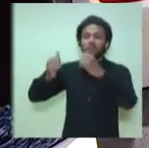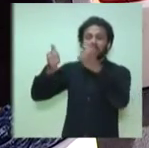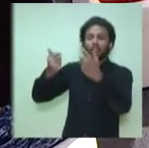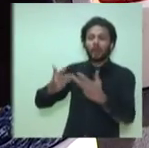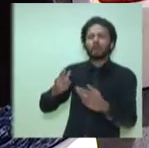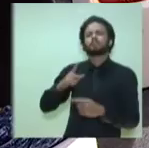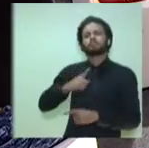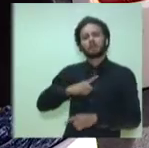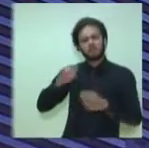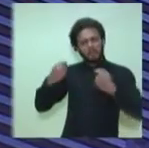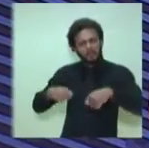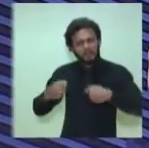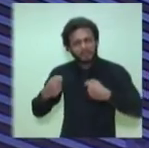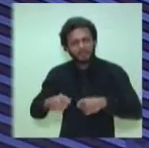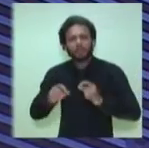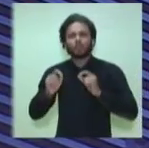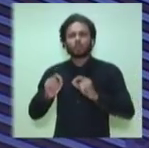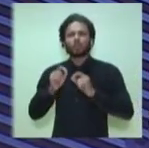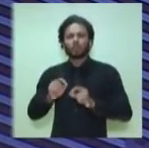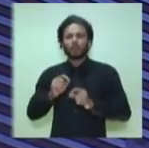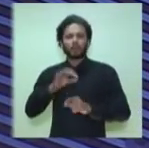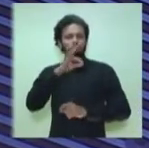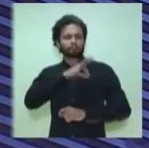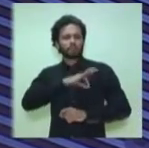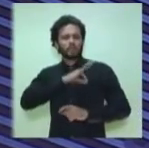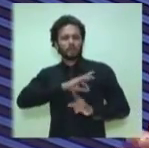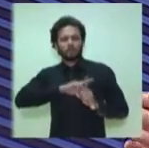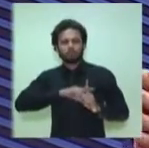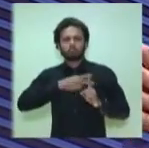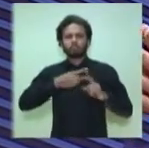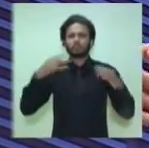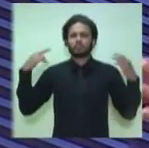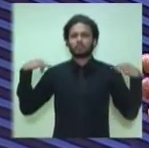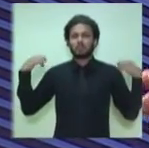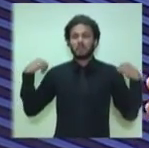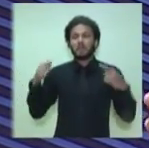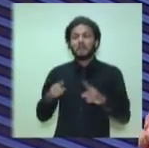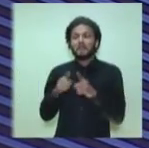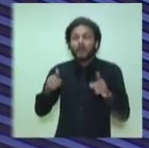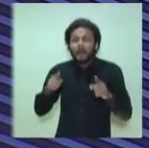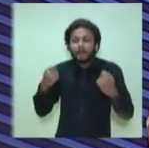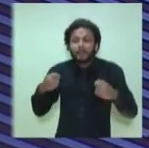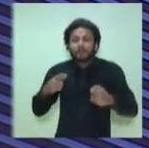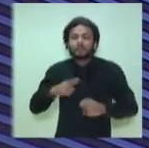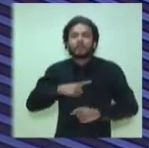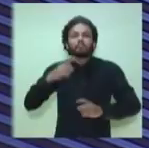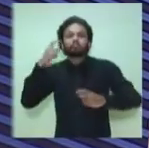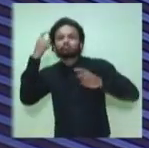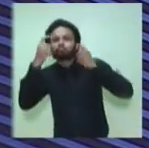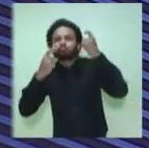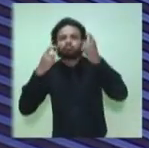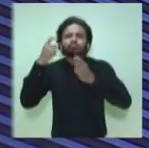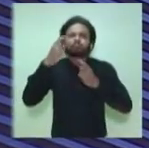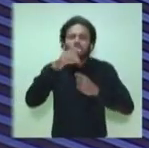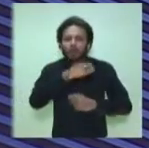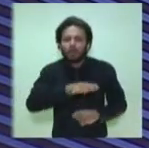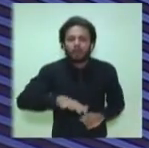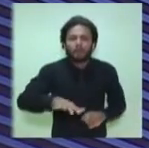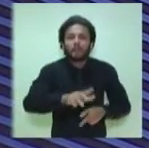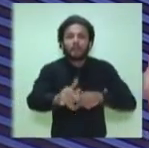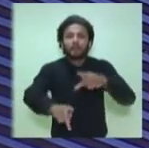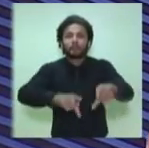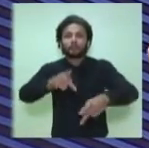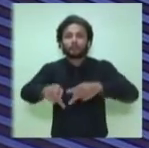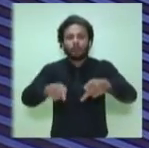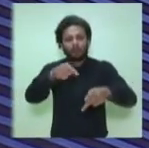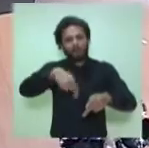sim para os rodoviários, eu os defendi a vida inteira, durante a minha vida toda, mas tem que ter também a preocupação com a Bolsa Popular.